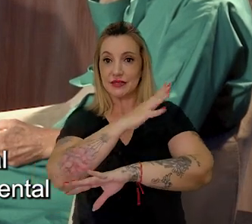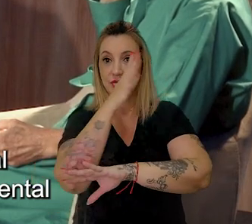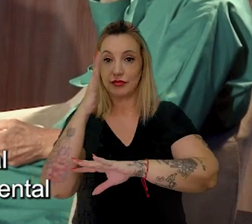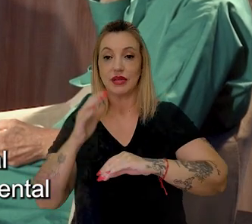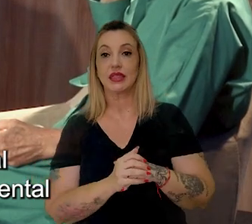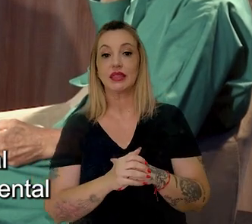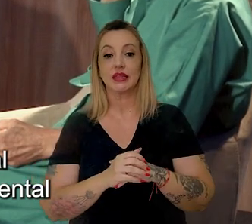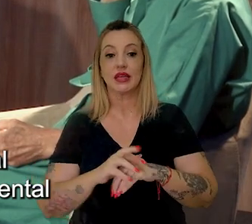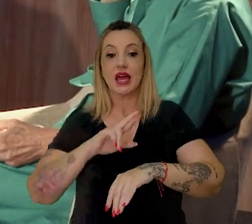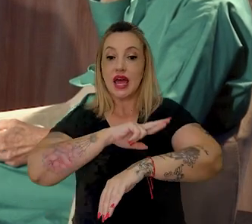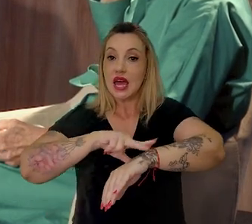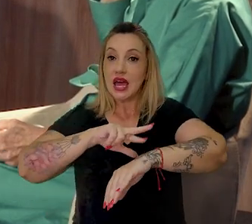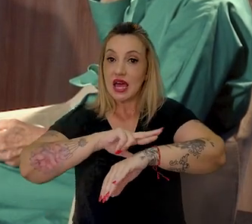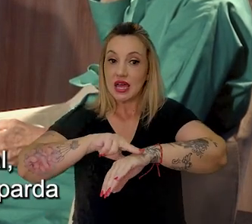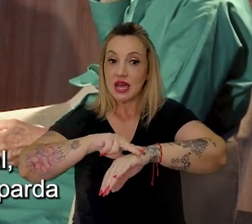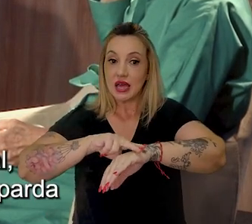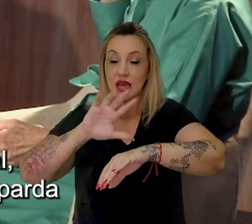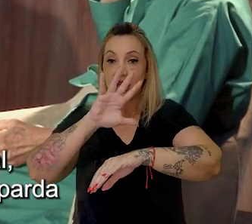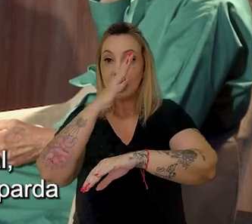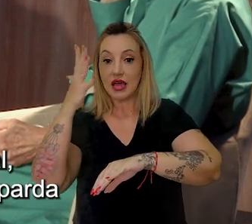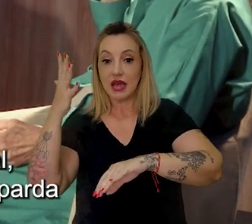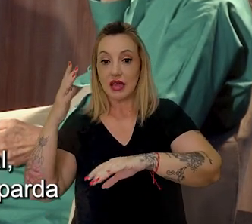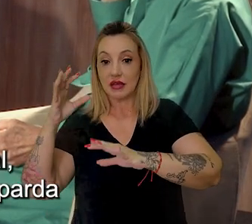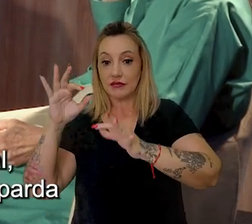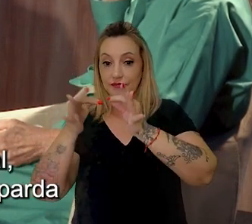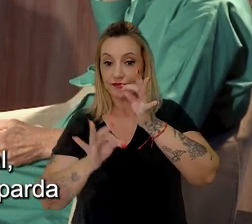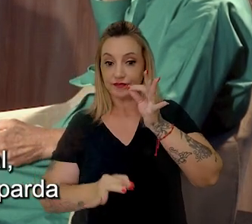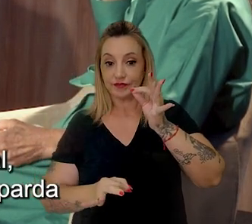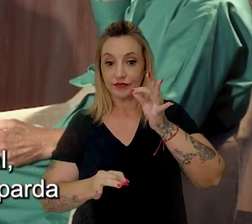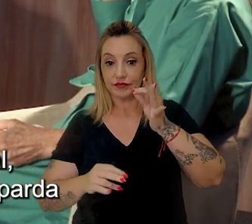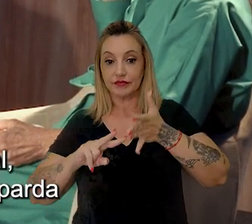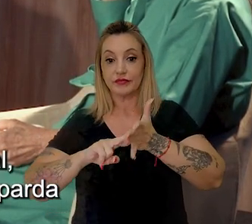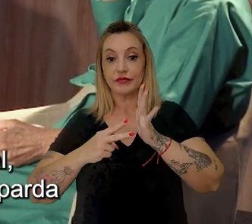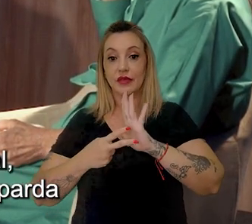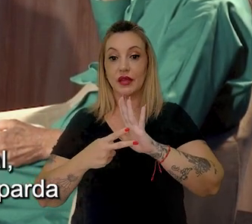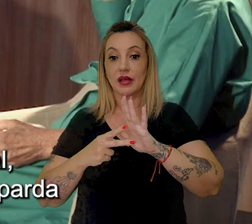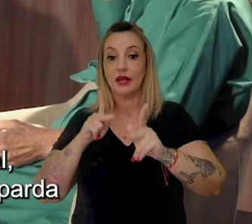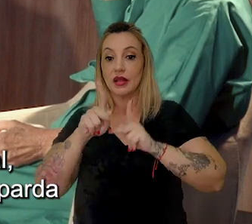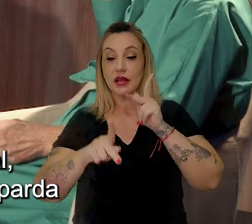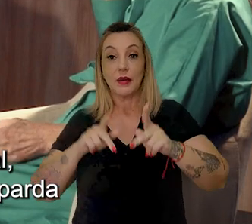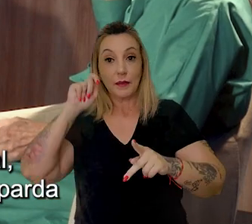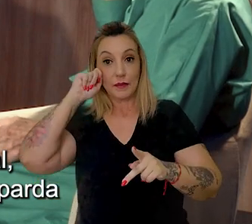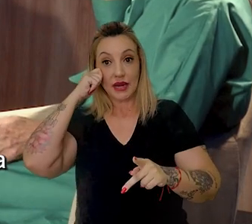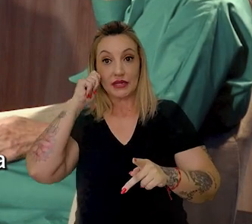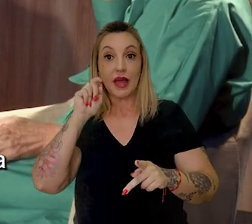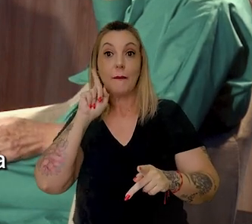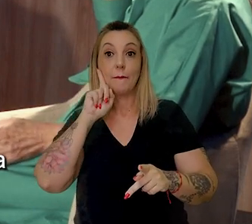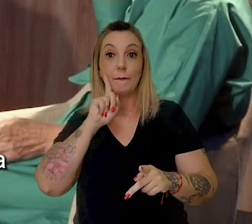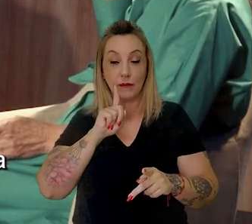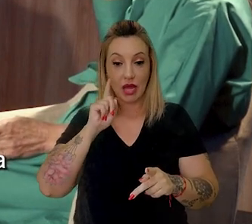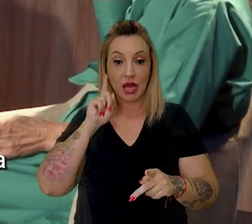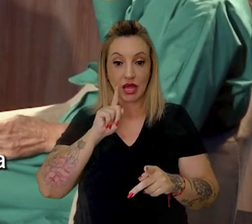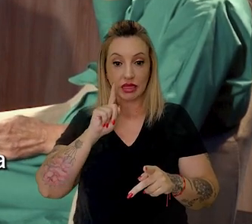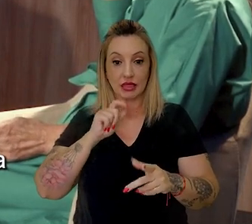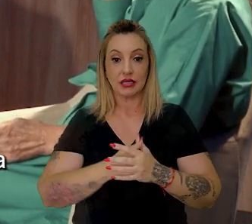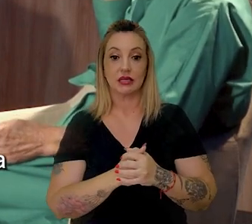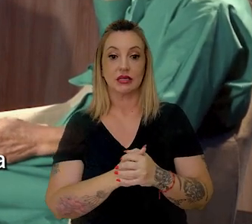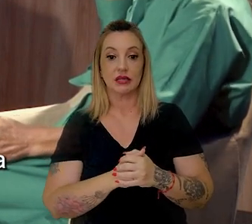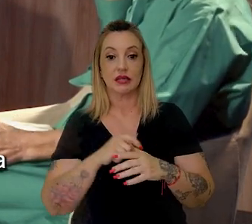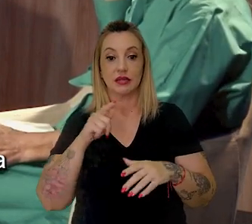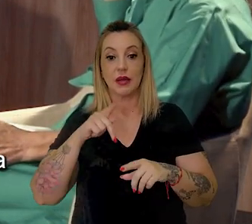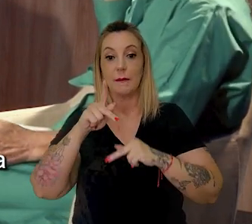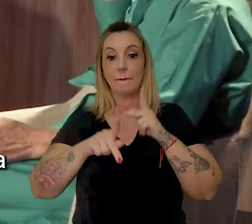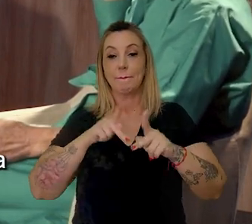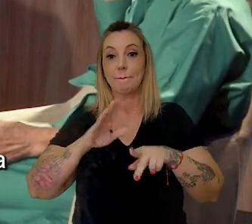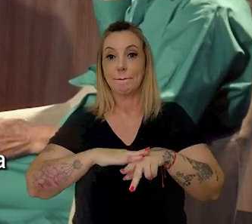pessoa pergunta racismo discorrer sobre o racismo ambiental considerando que a população pret eepa saia sejam As